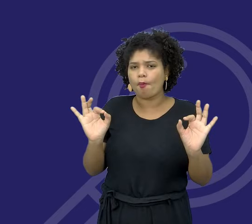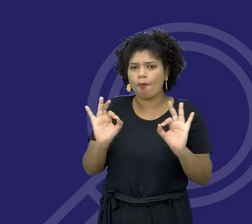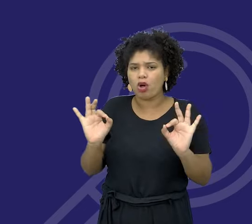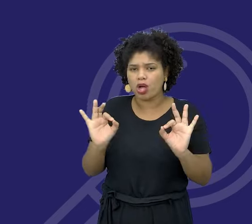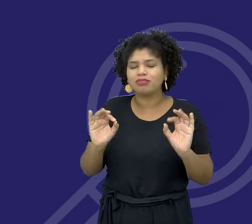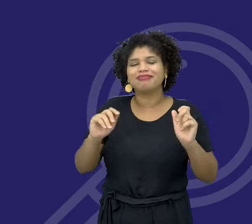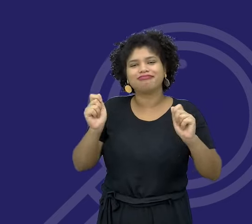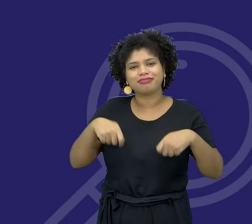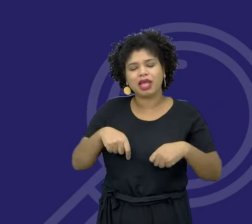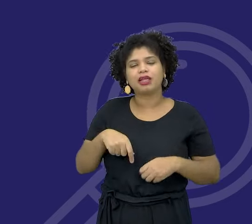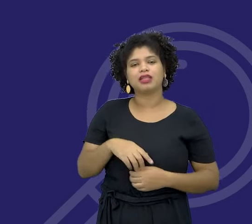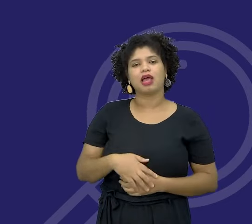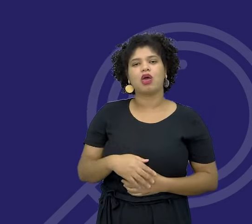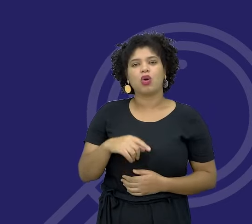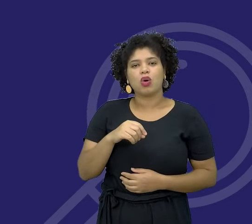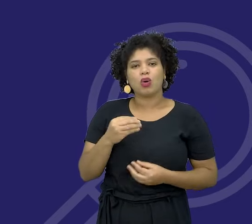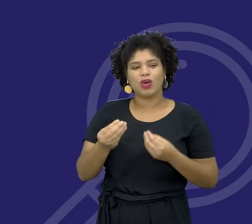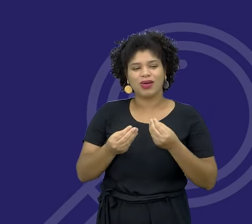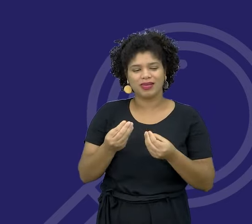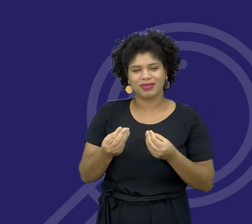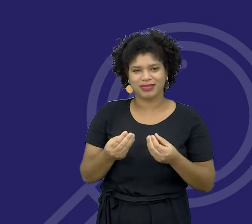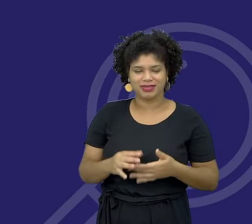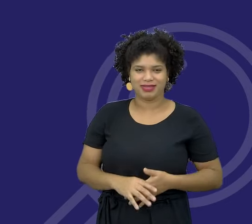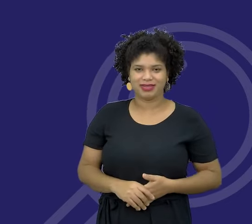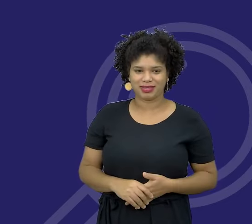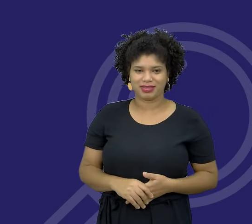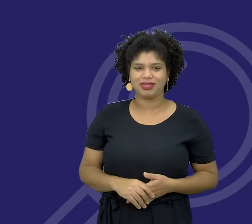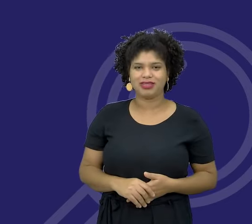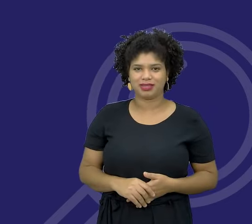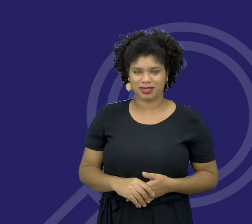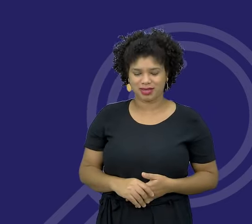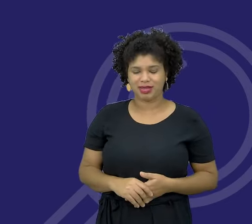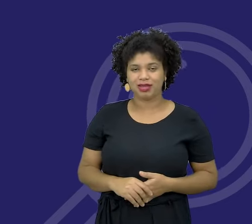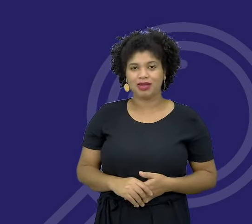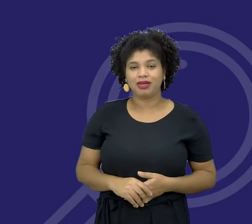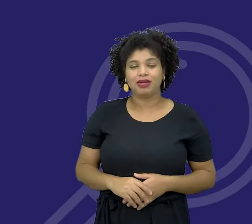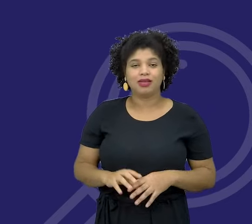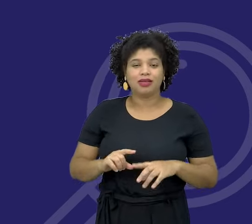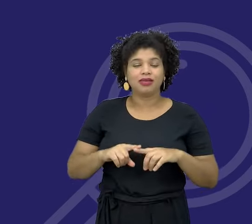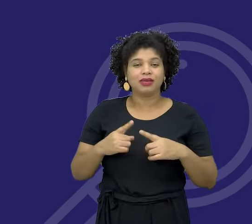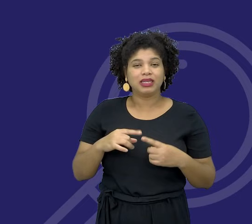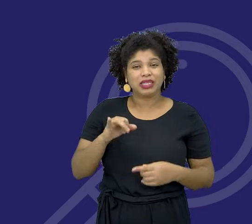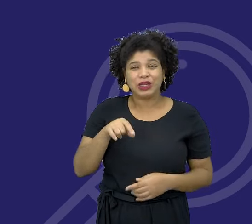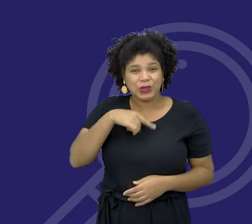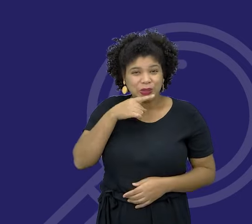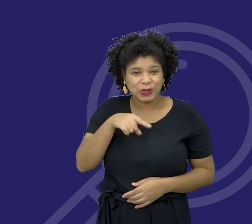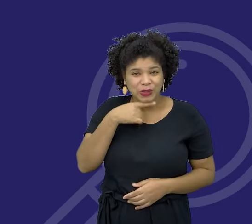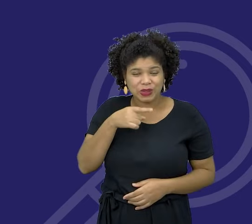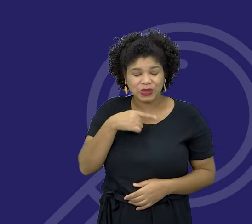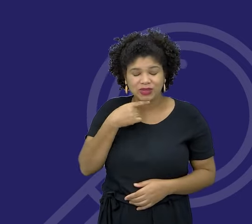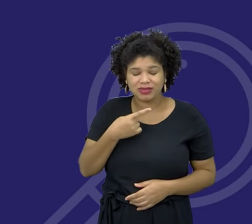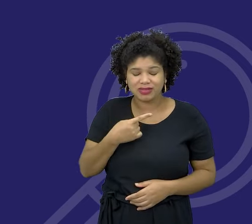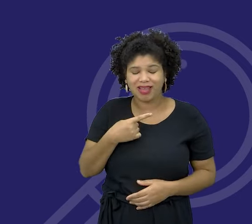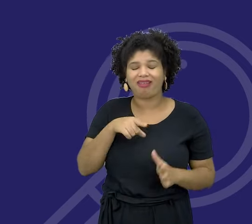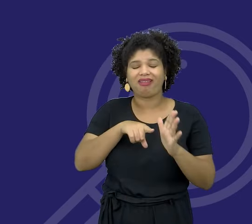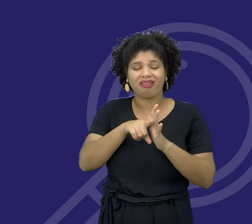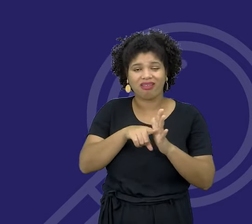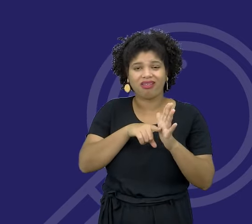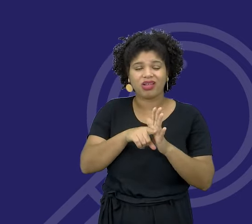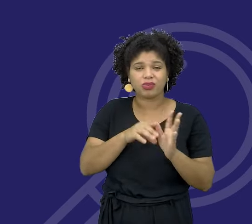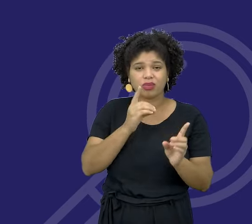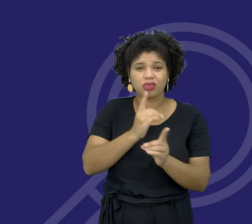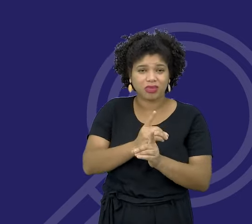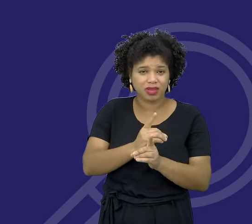desconhecem e eles exporem. Né? Se eles não conseguirem, através da exposição, através da